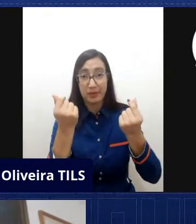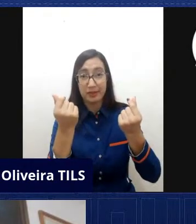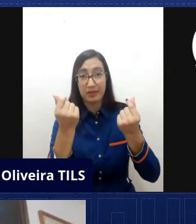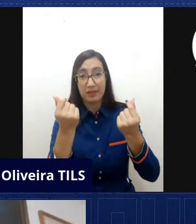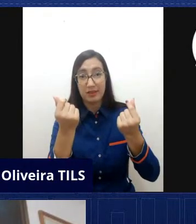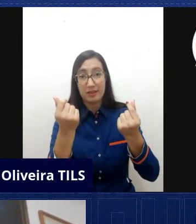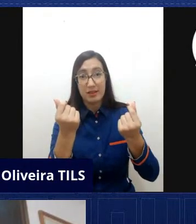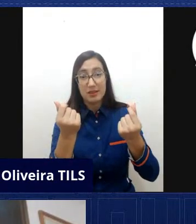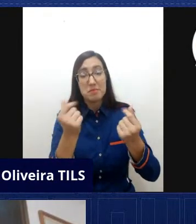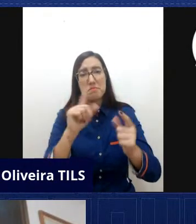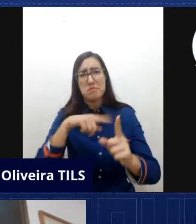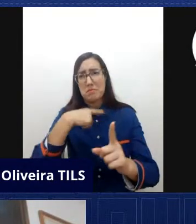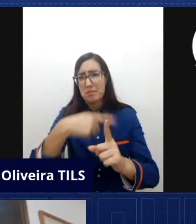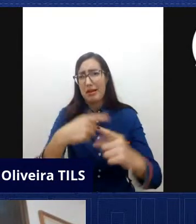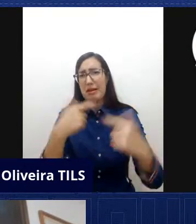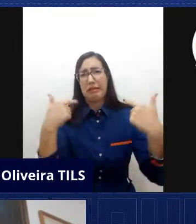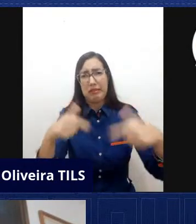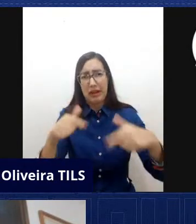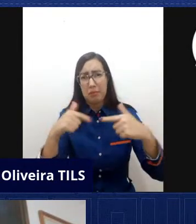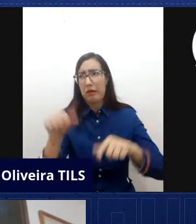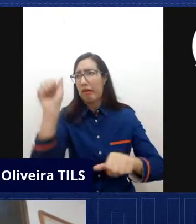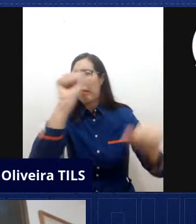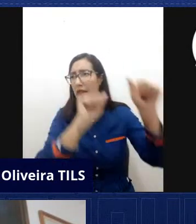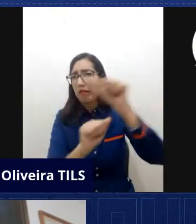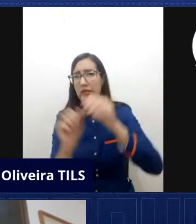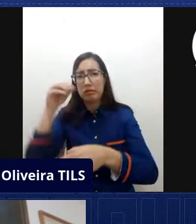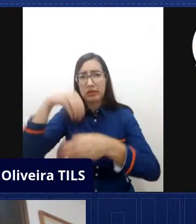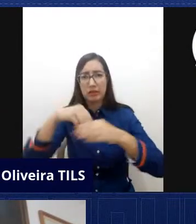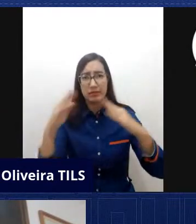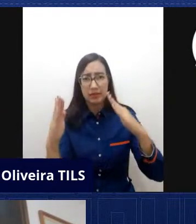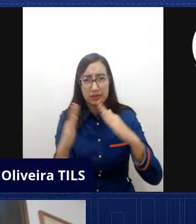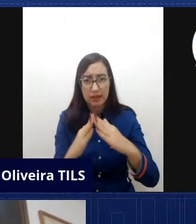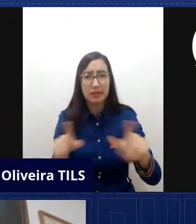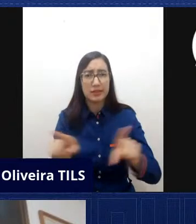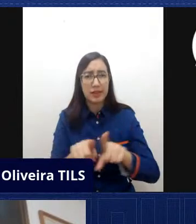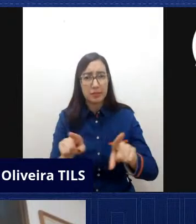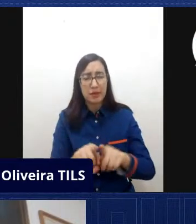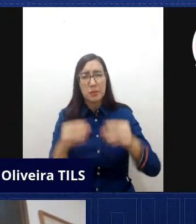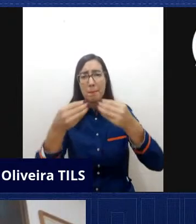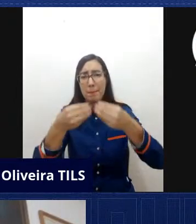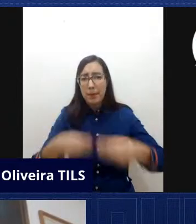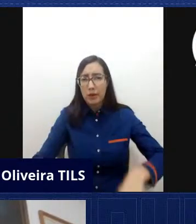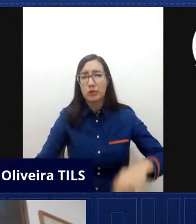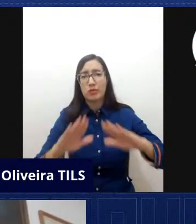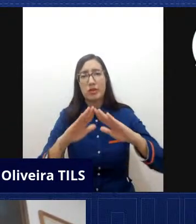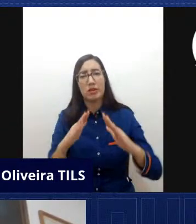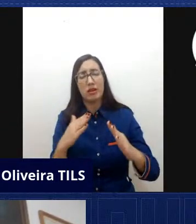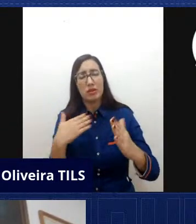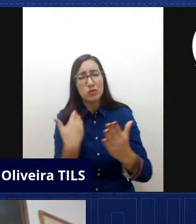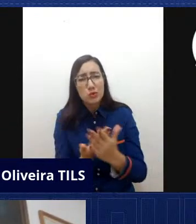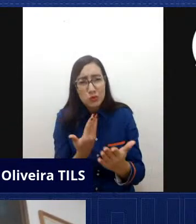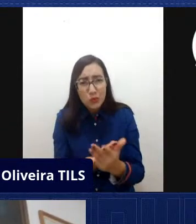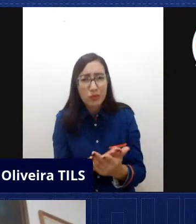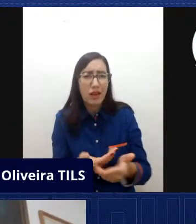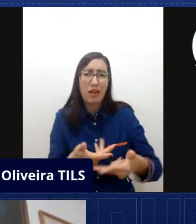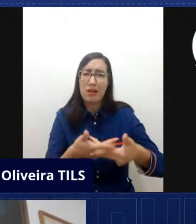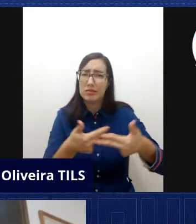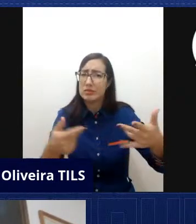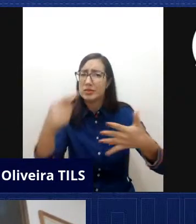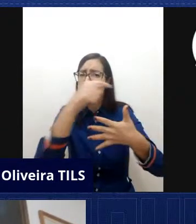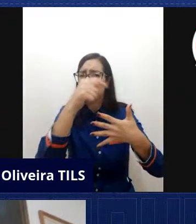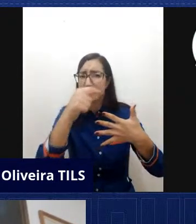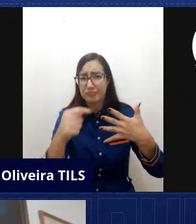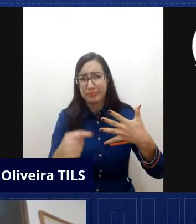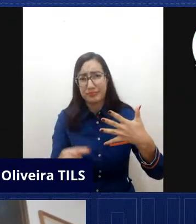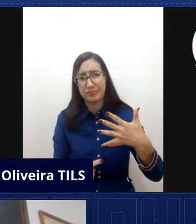trabalho doméstico. Então, tem um impacto no estudo, em tudo que é da vida da pessoa, né? É influenciado por isso, e é um trabalho, inclusive, não remunerado, né?